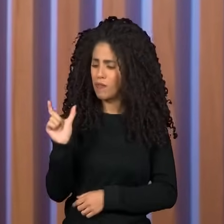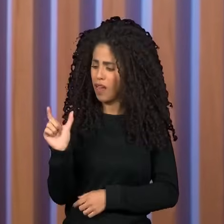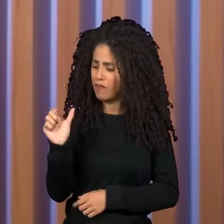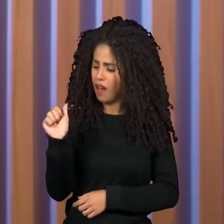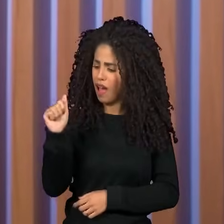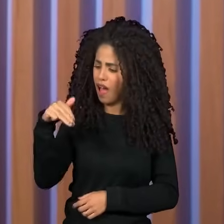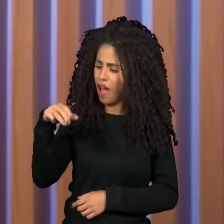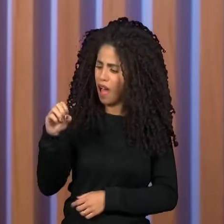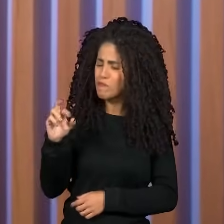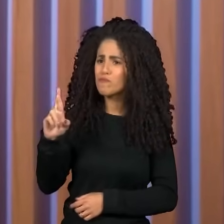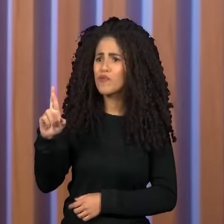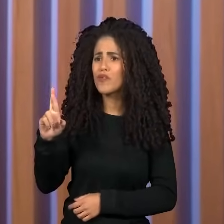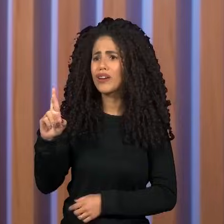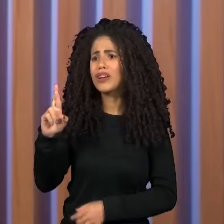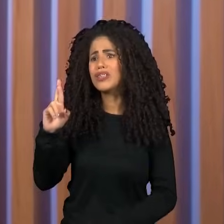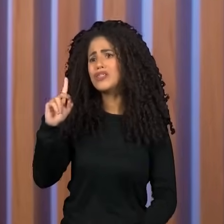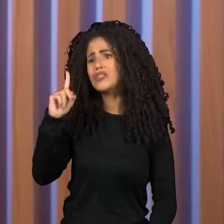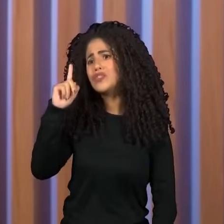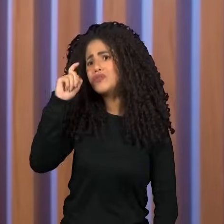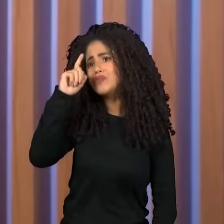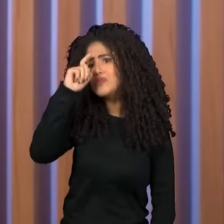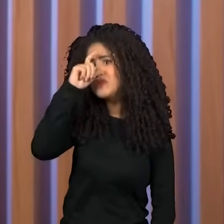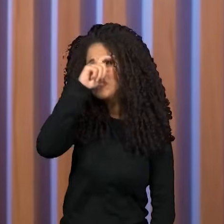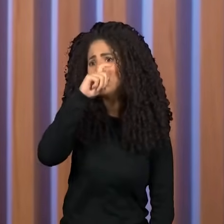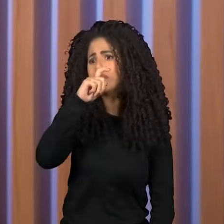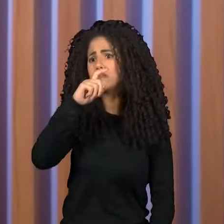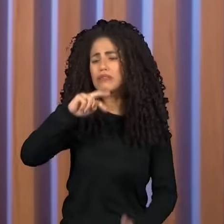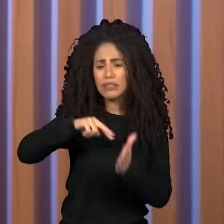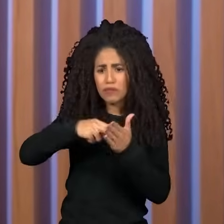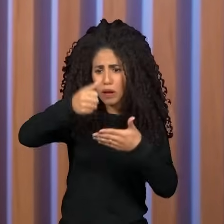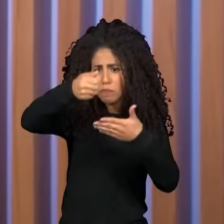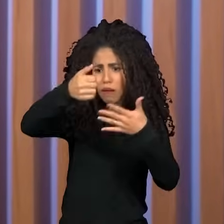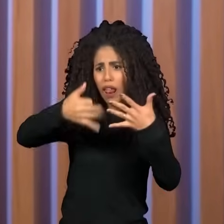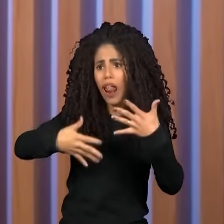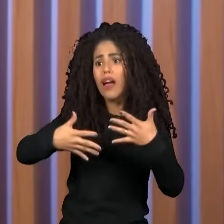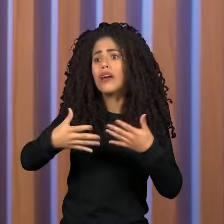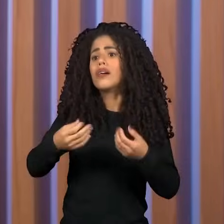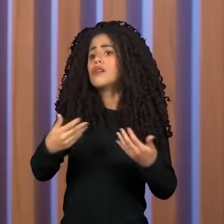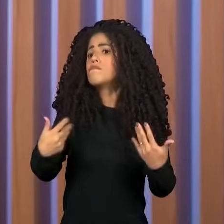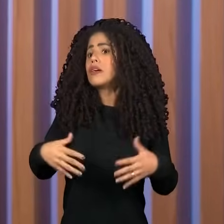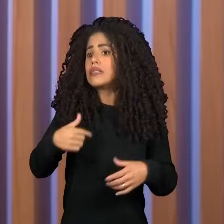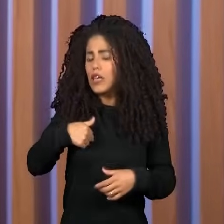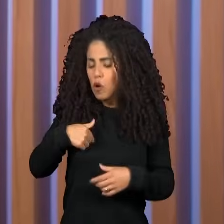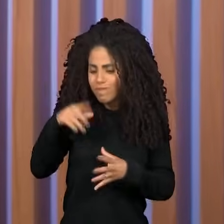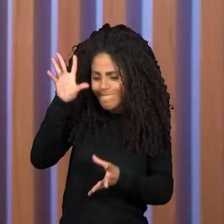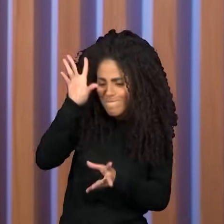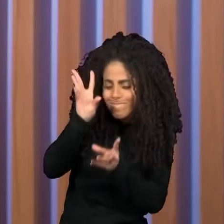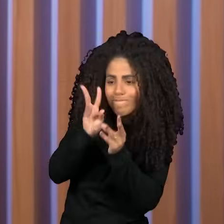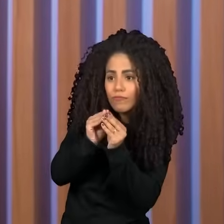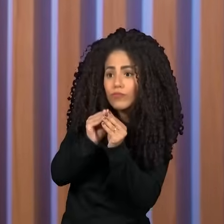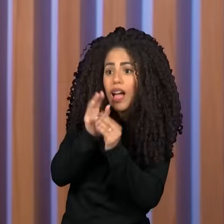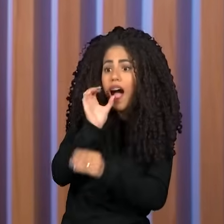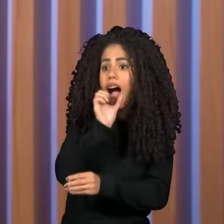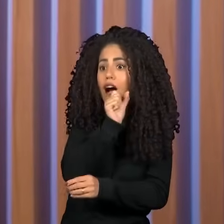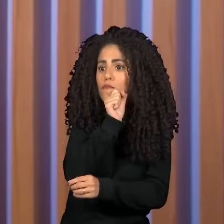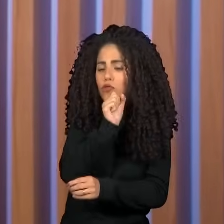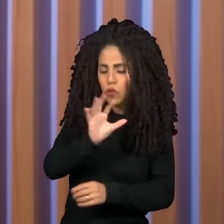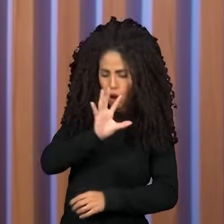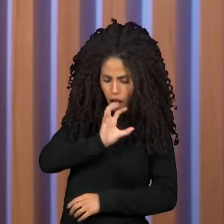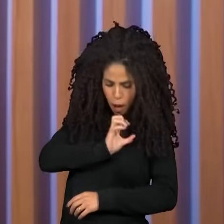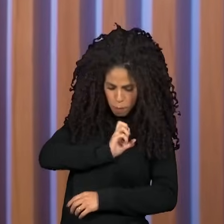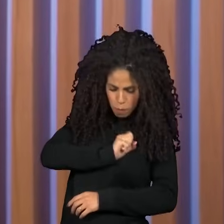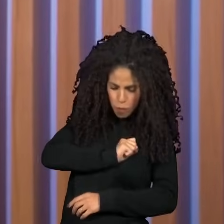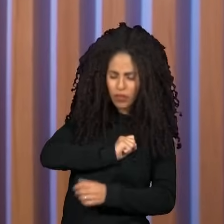gente fala sobre, se perguntar, alguém sabe intuitivamente o que é. Mas se eu fosse tentar resumir, mal resumido, amor seria um